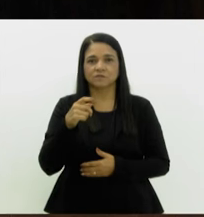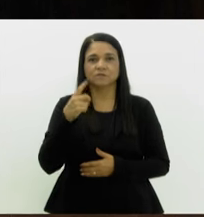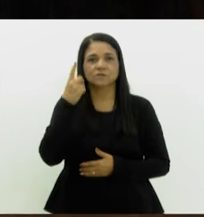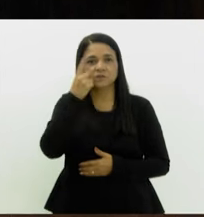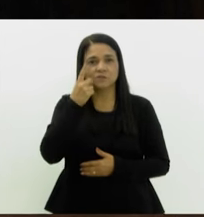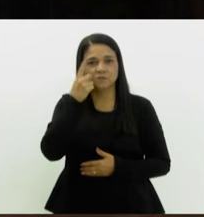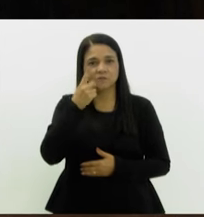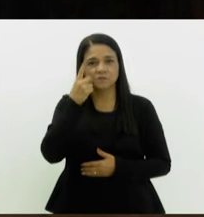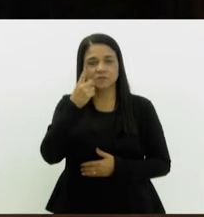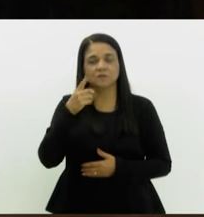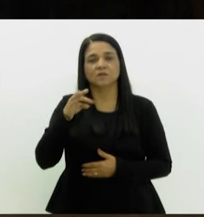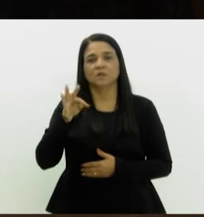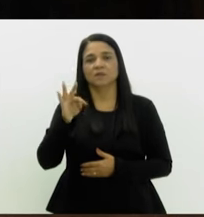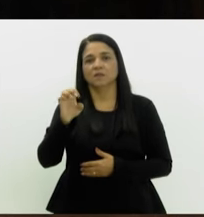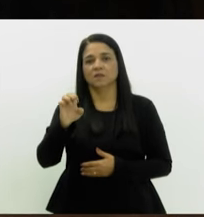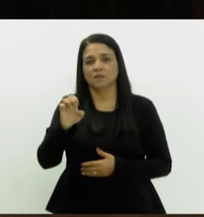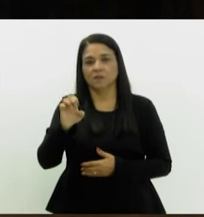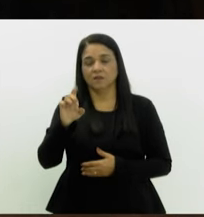Rodrigo Amorim, doutor Deodalto,